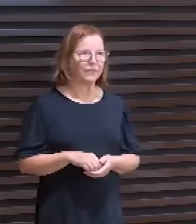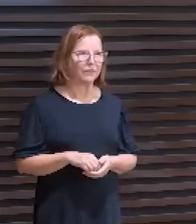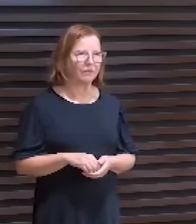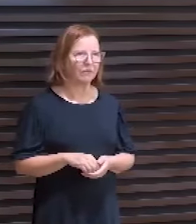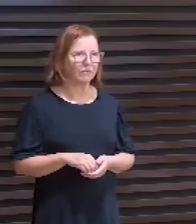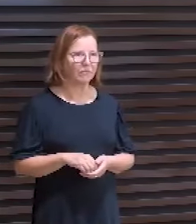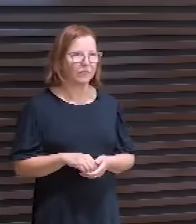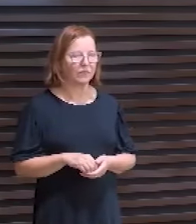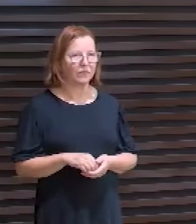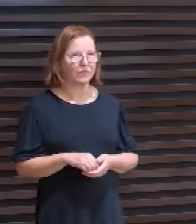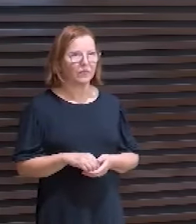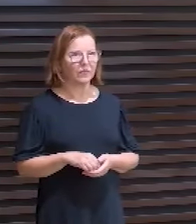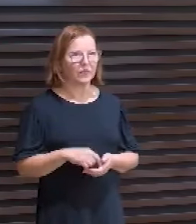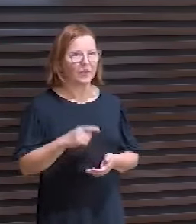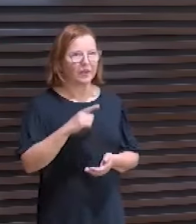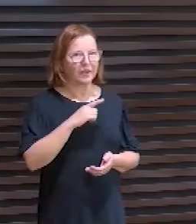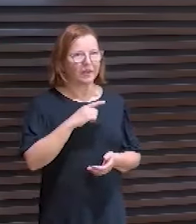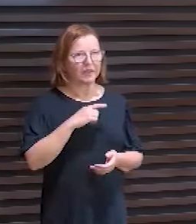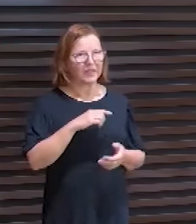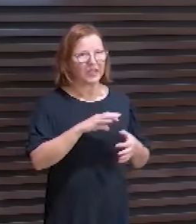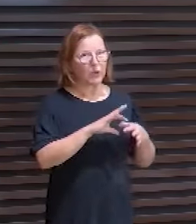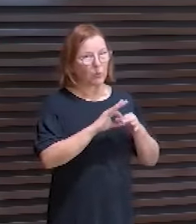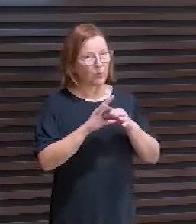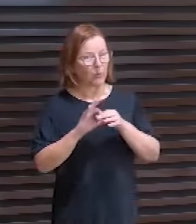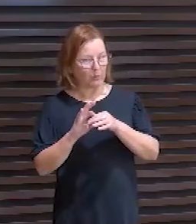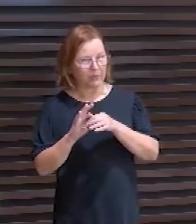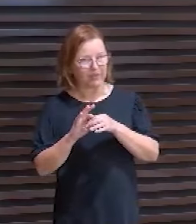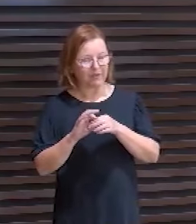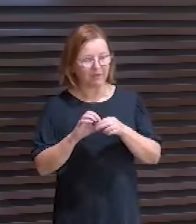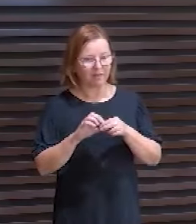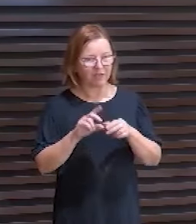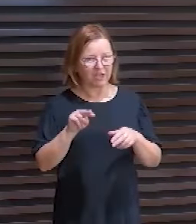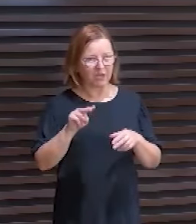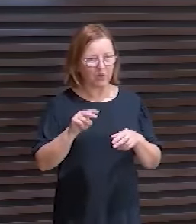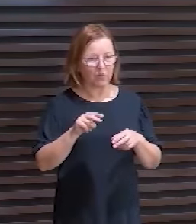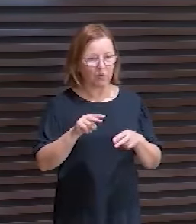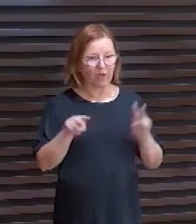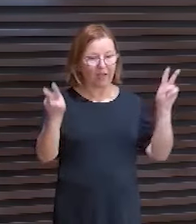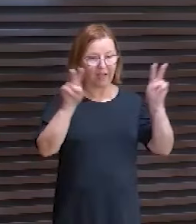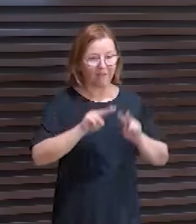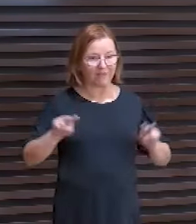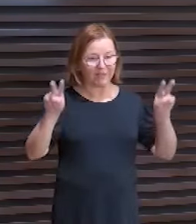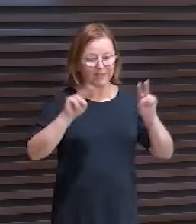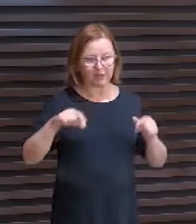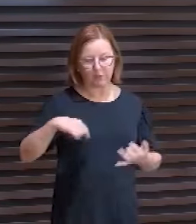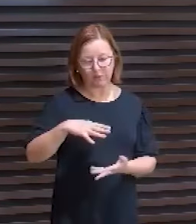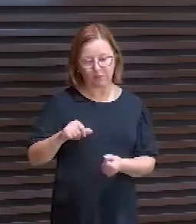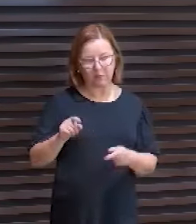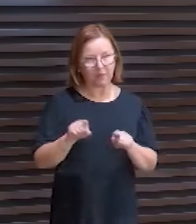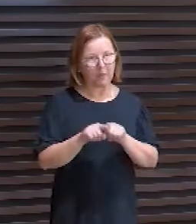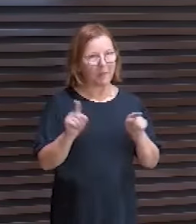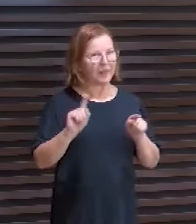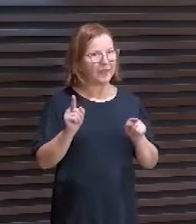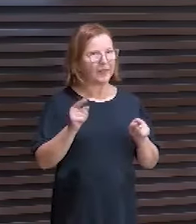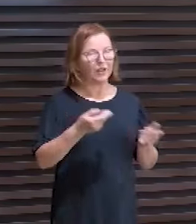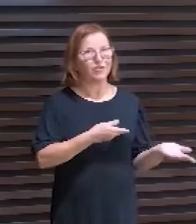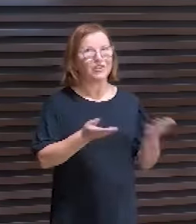visão mundana mas não te leva ao céu pelo